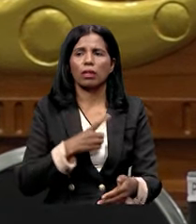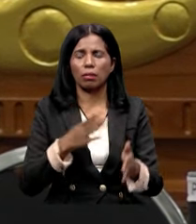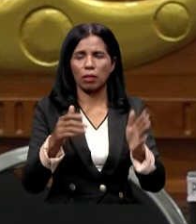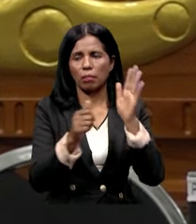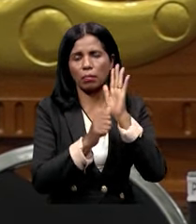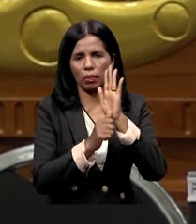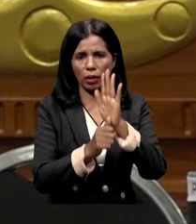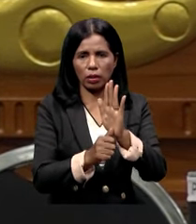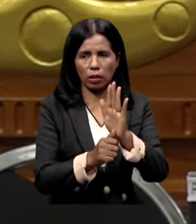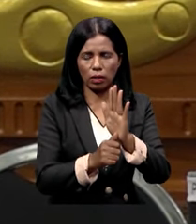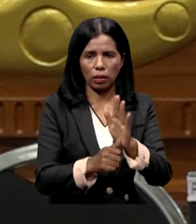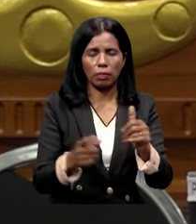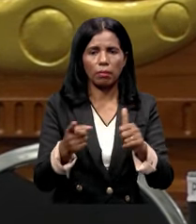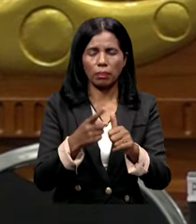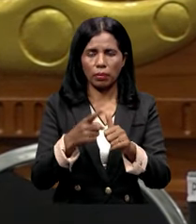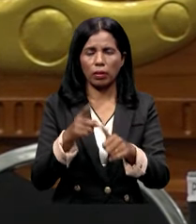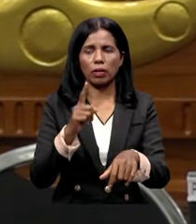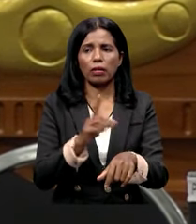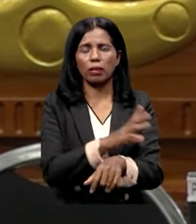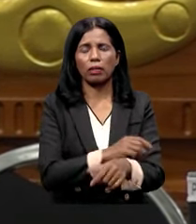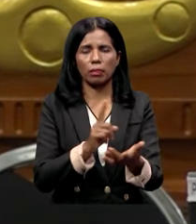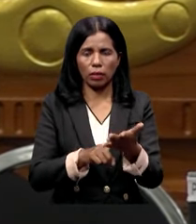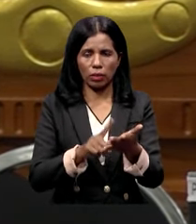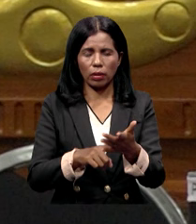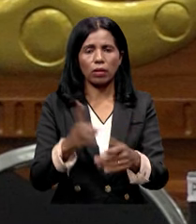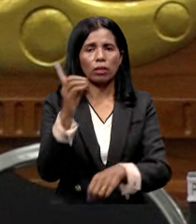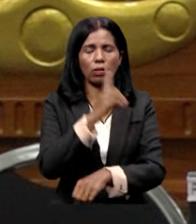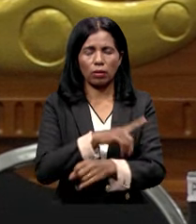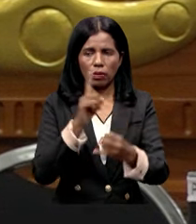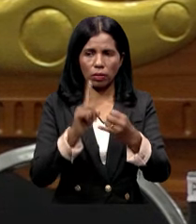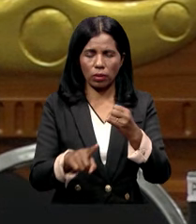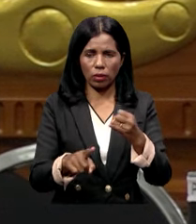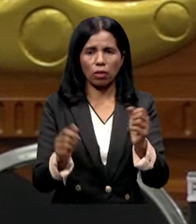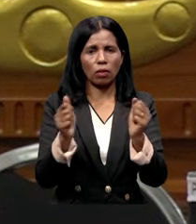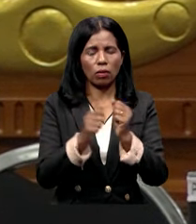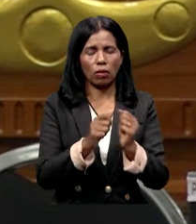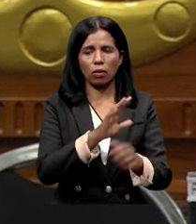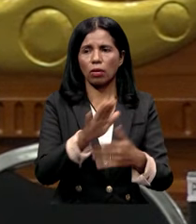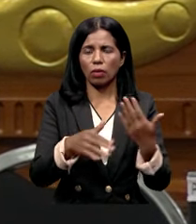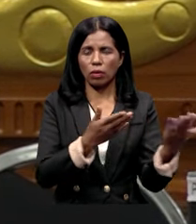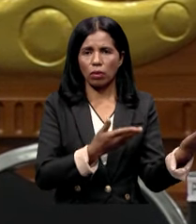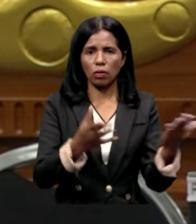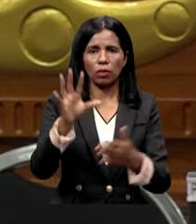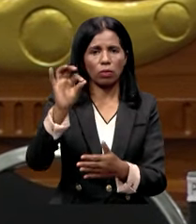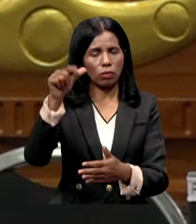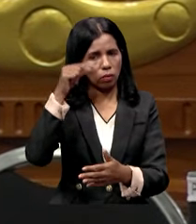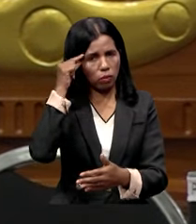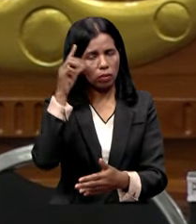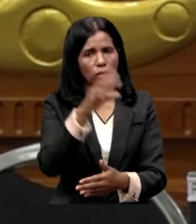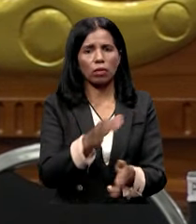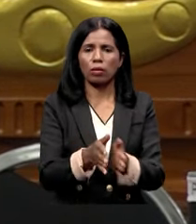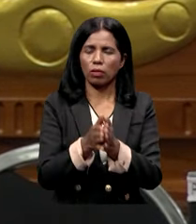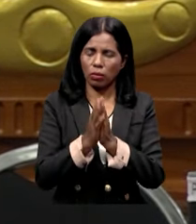apresenta durante início do debate to loron e cus. O larantoma kudi lori no governo constitucional,